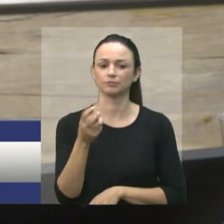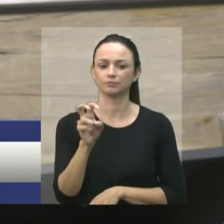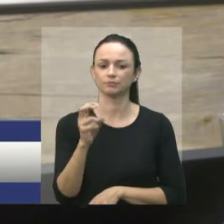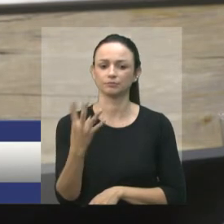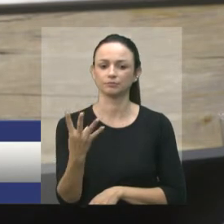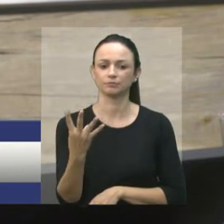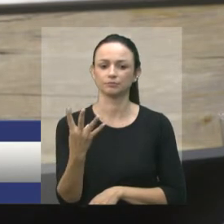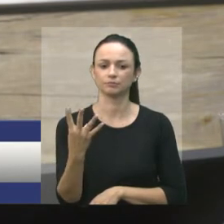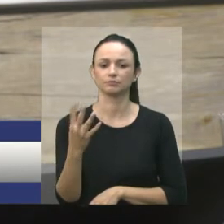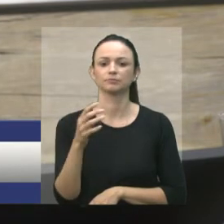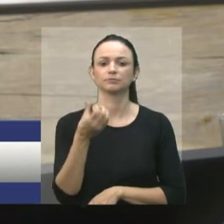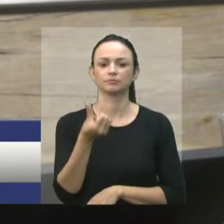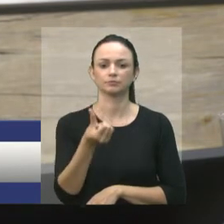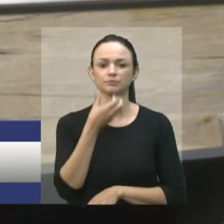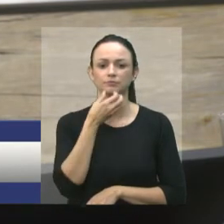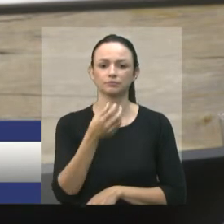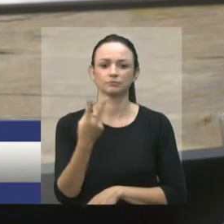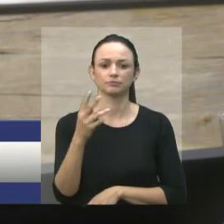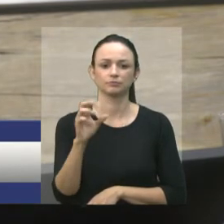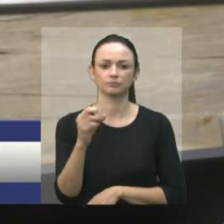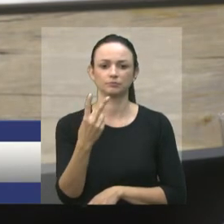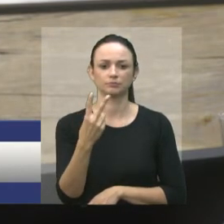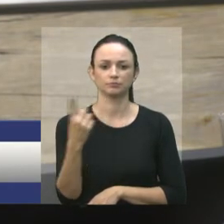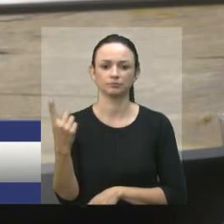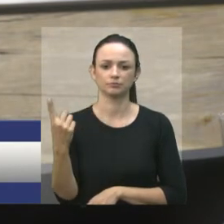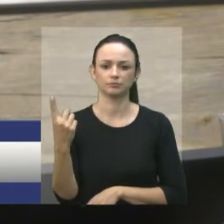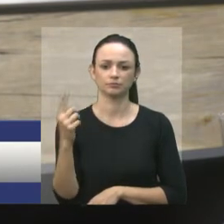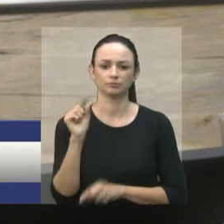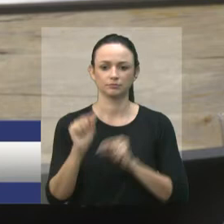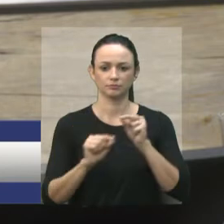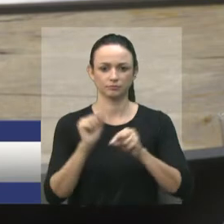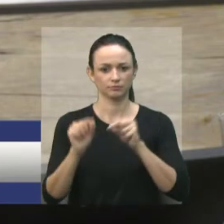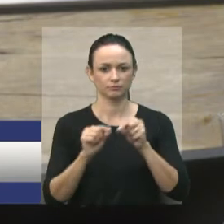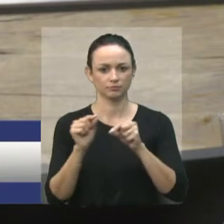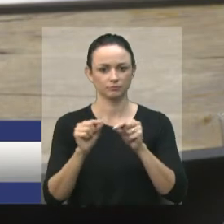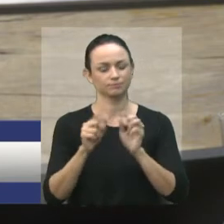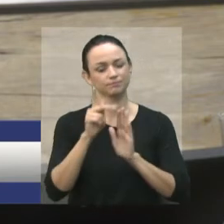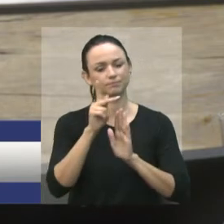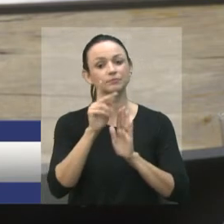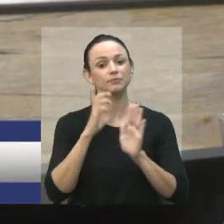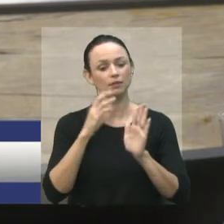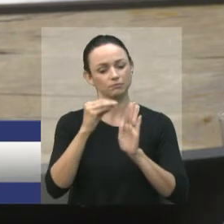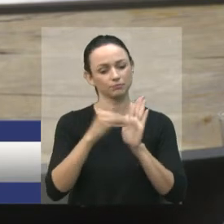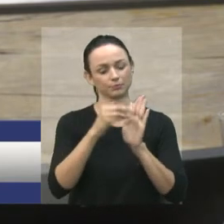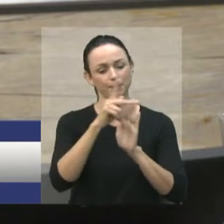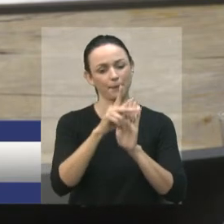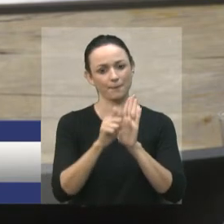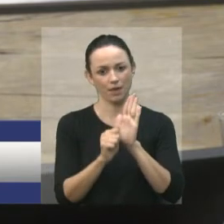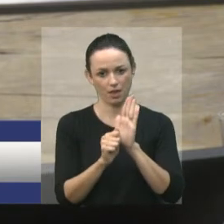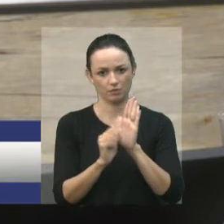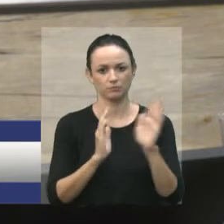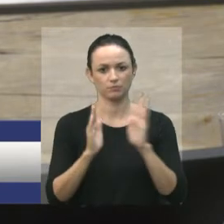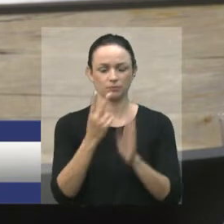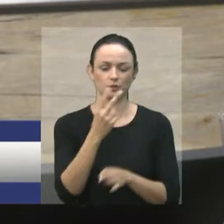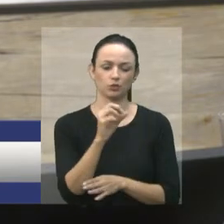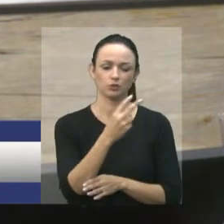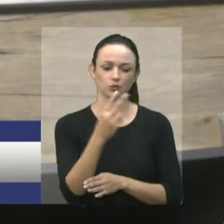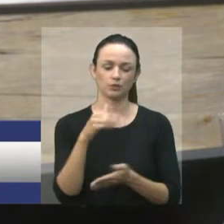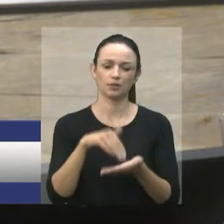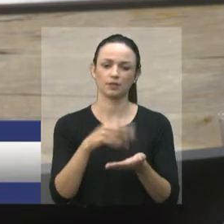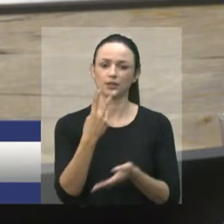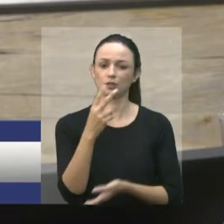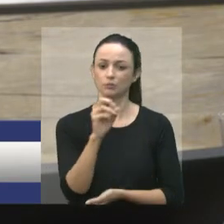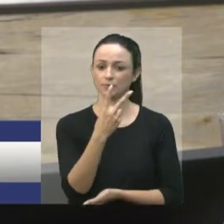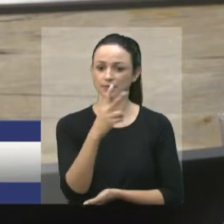5.354, de 6 de dezembro de 2021, que estabelece o plano plurianual do município para o período de 2022